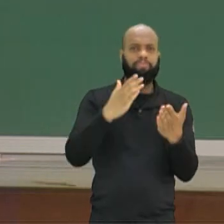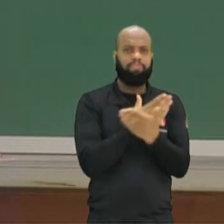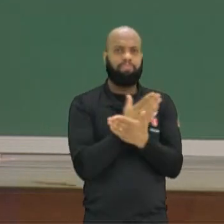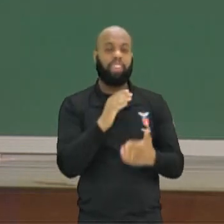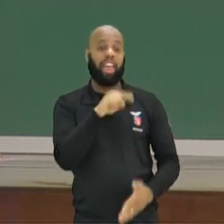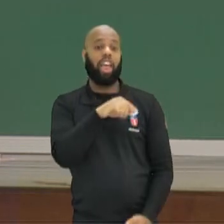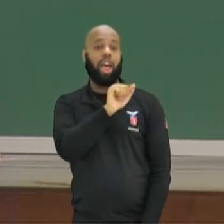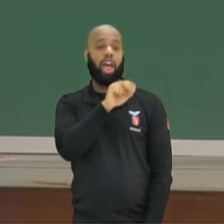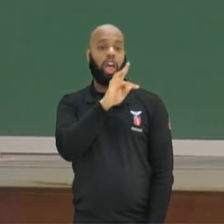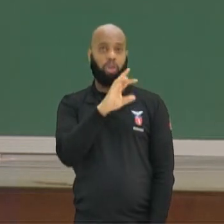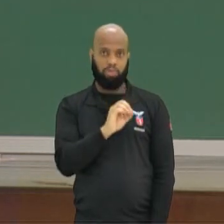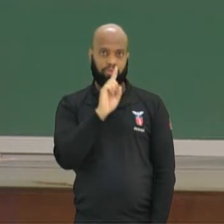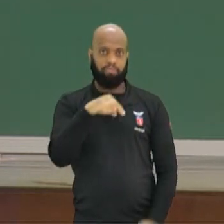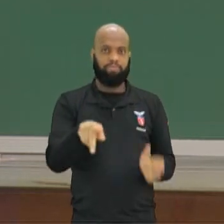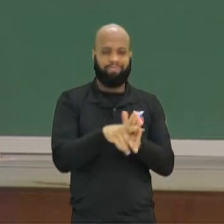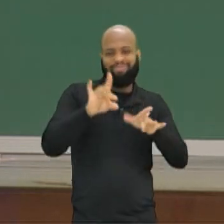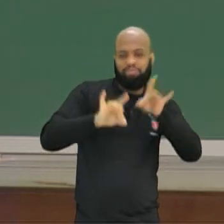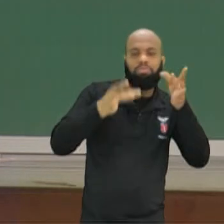da tragédia, enfim.